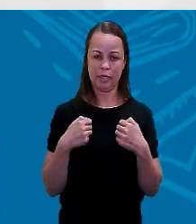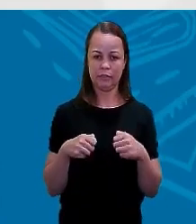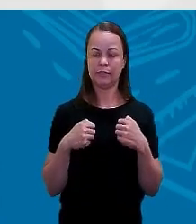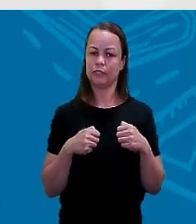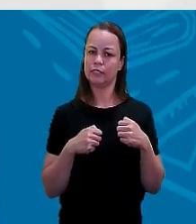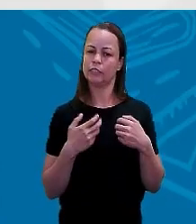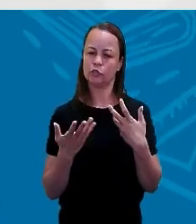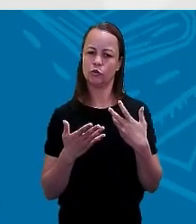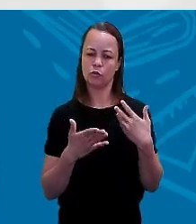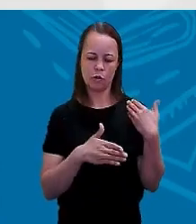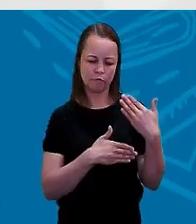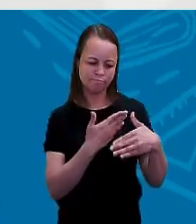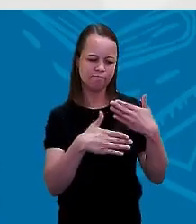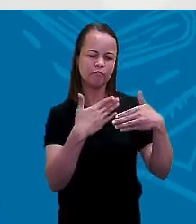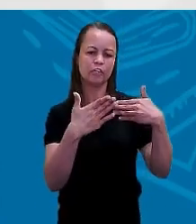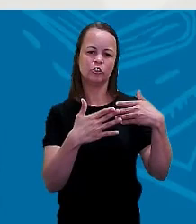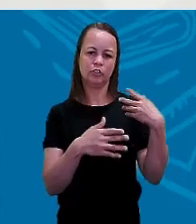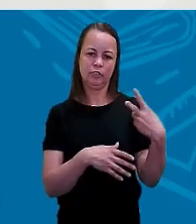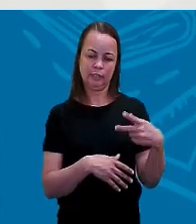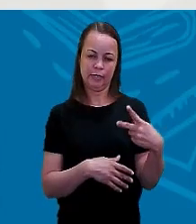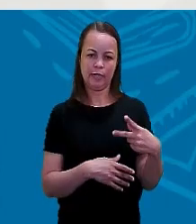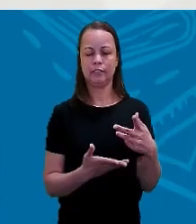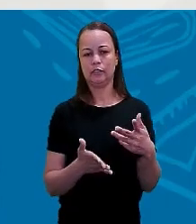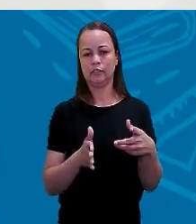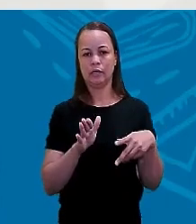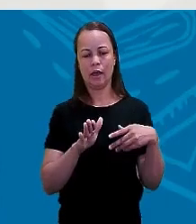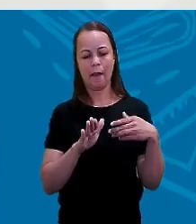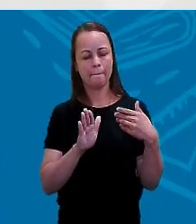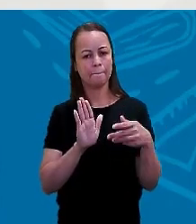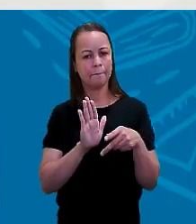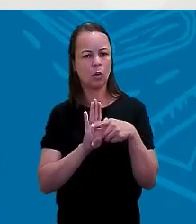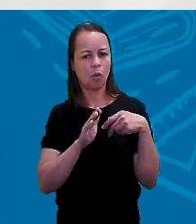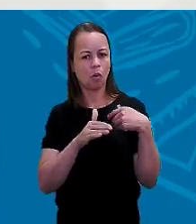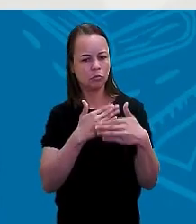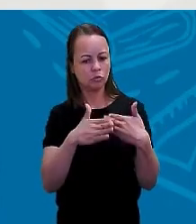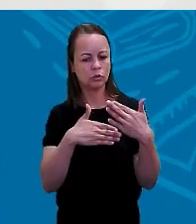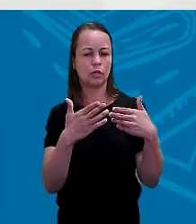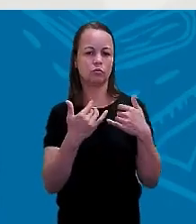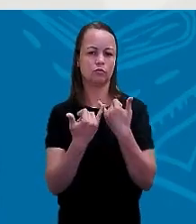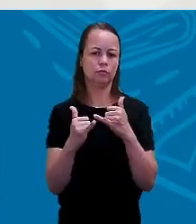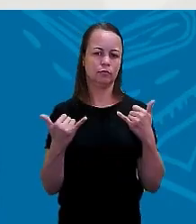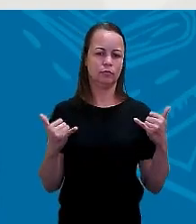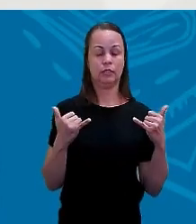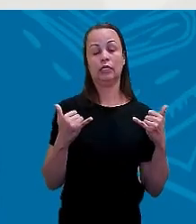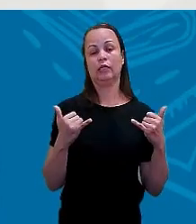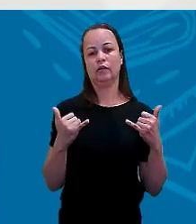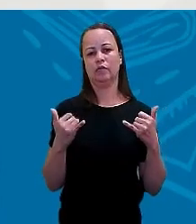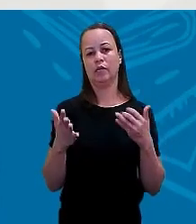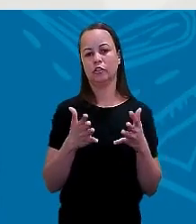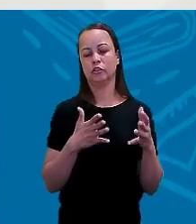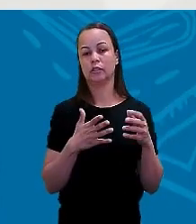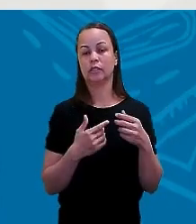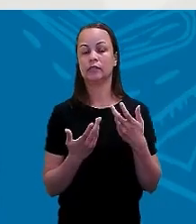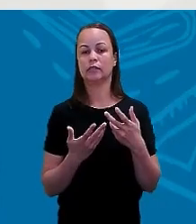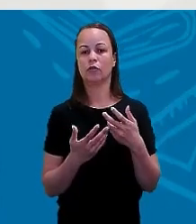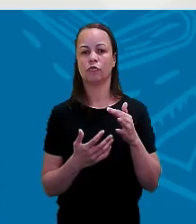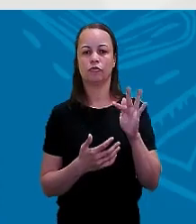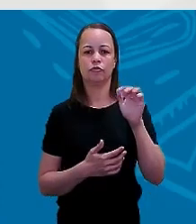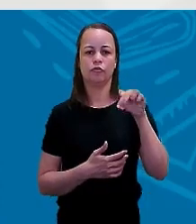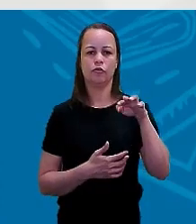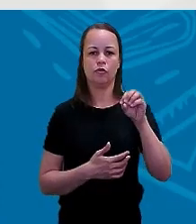de investimento, né, na produção de energia através daquelas fontes que nós dizemos que são